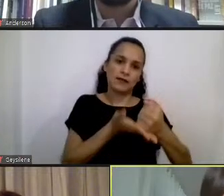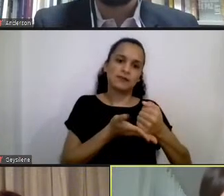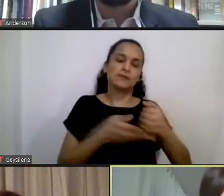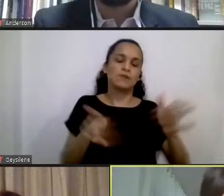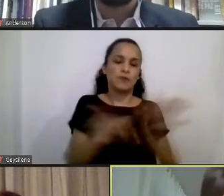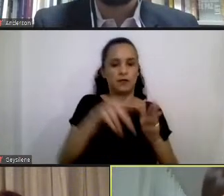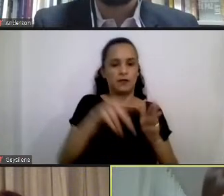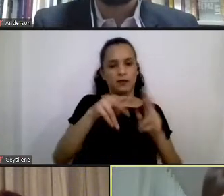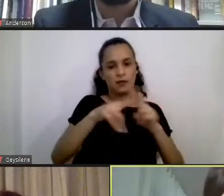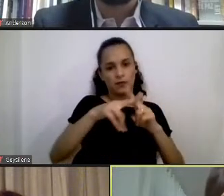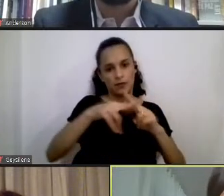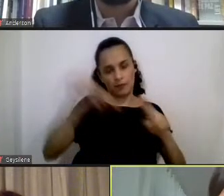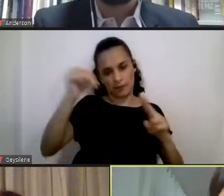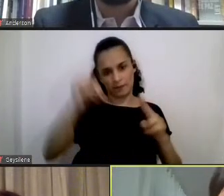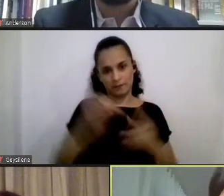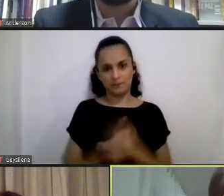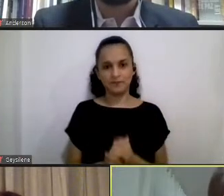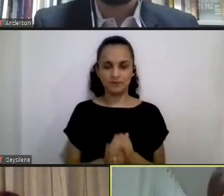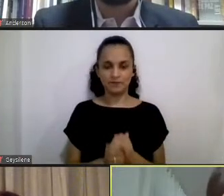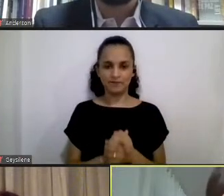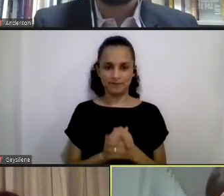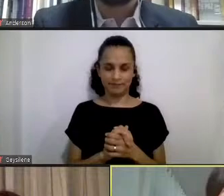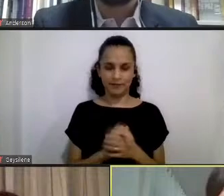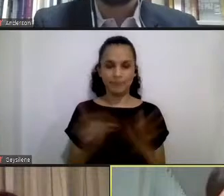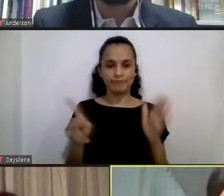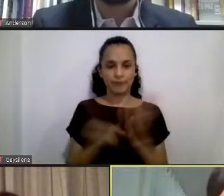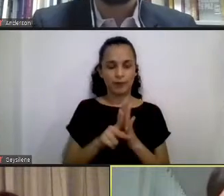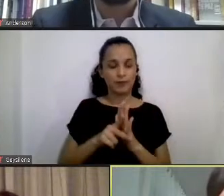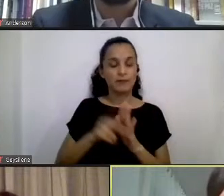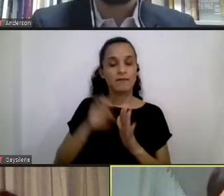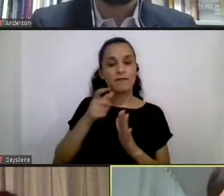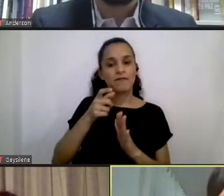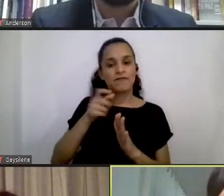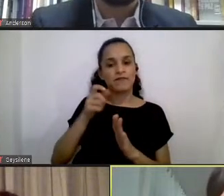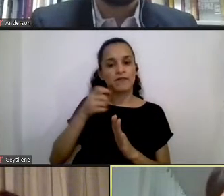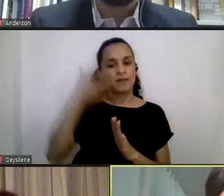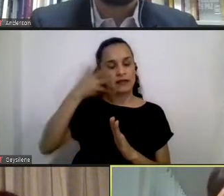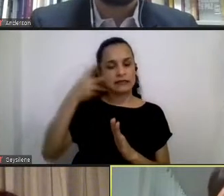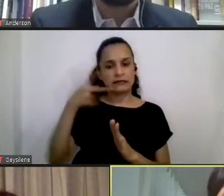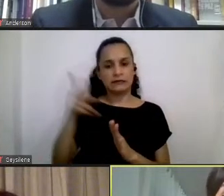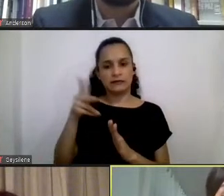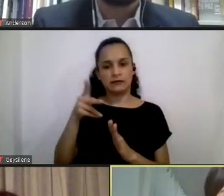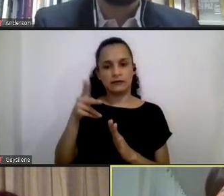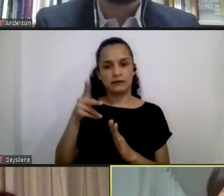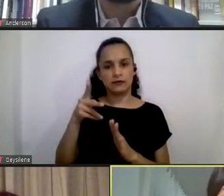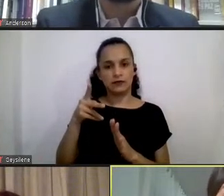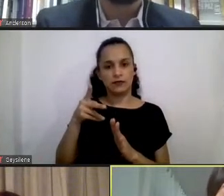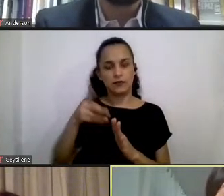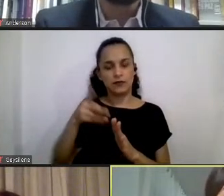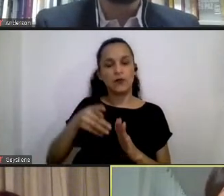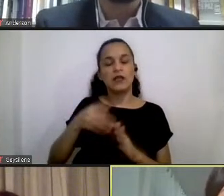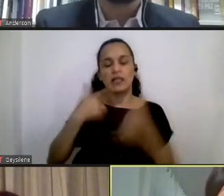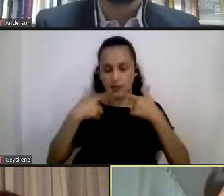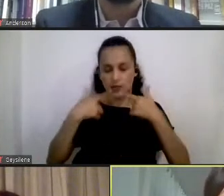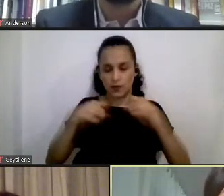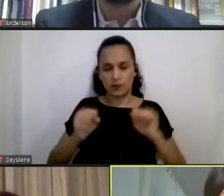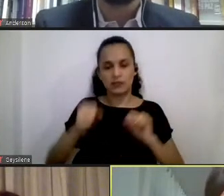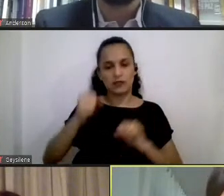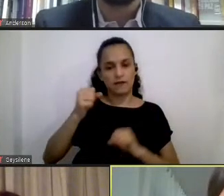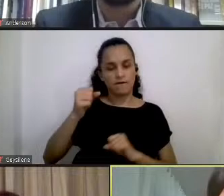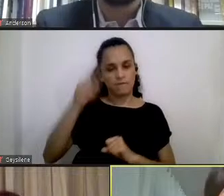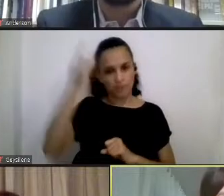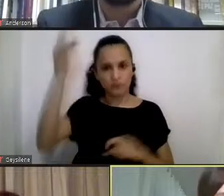Fecha aspas. E neste momento, convidamos a todos para ouvir o linguista, filósofo e ativista